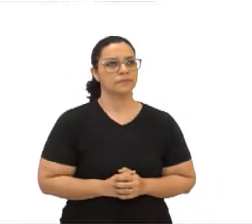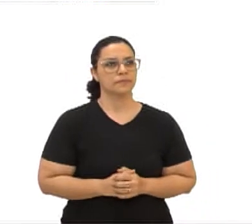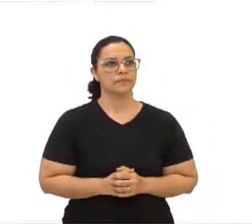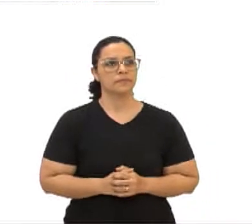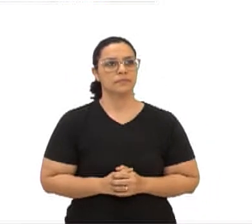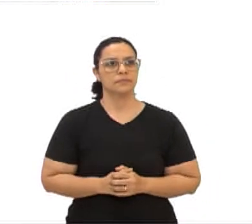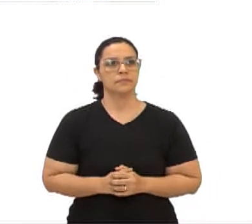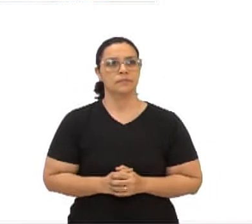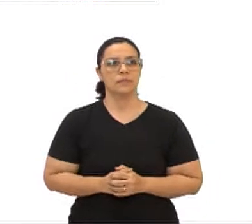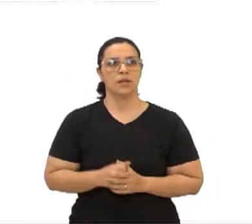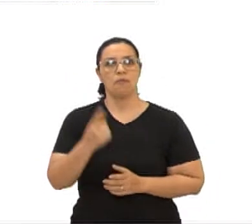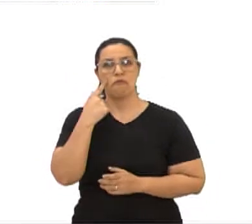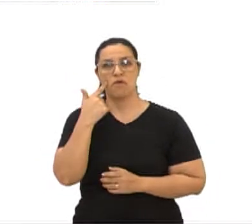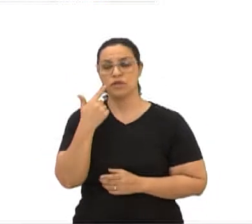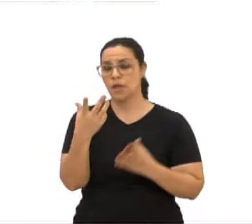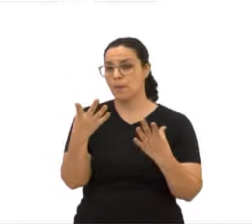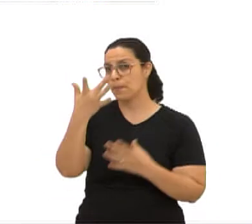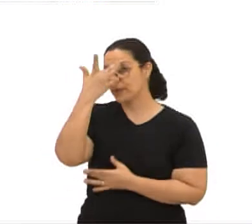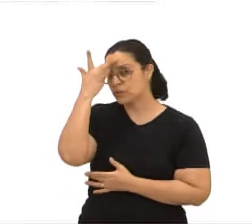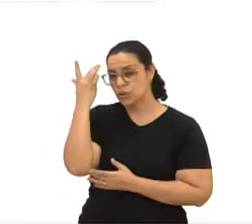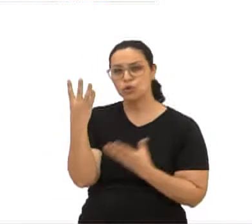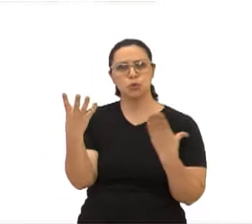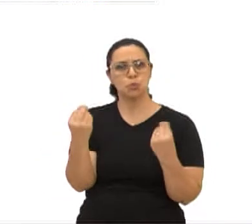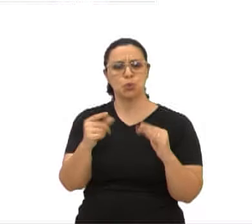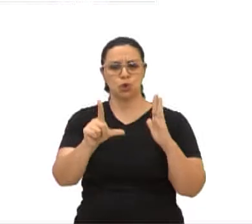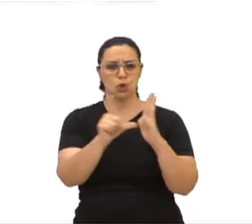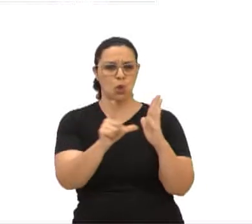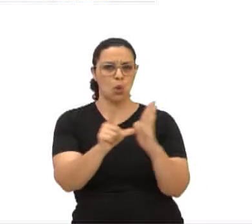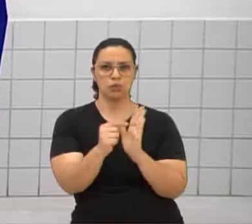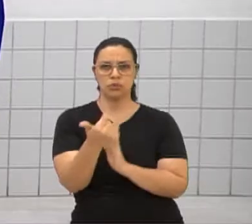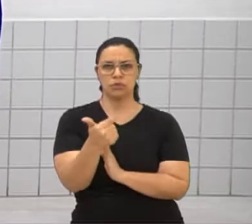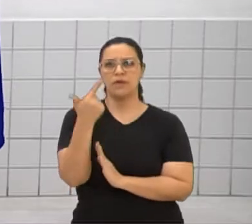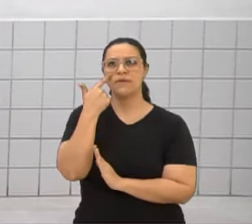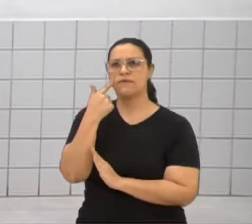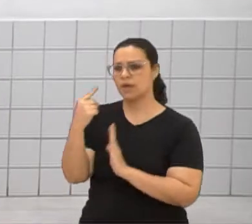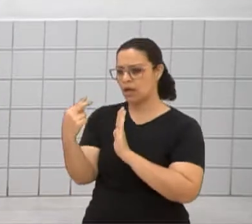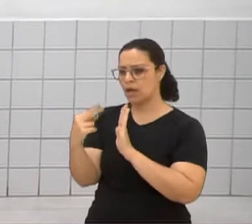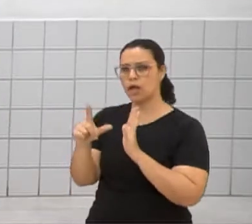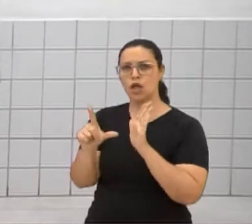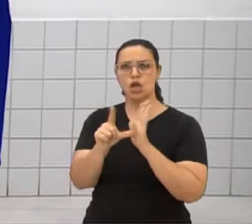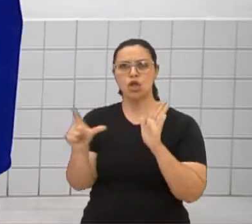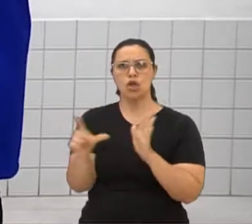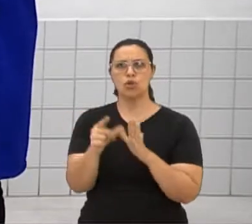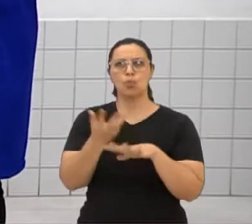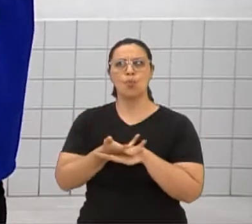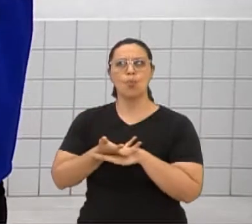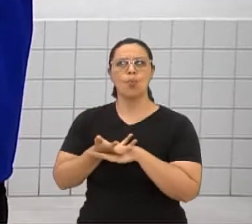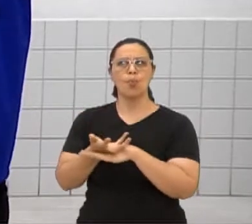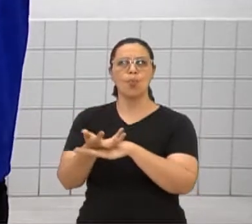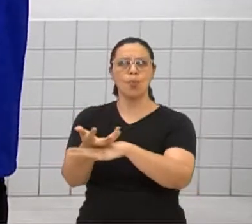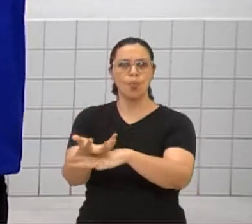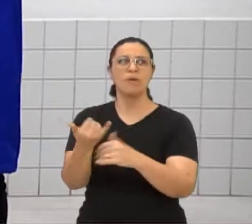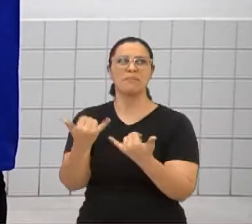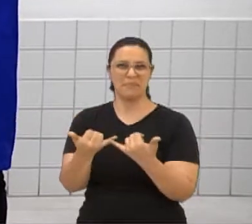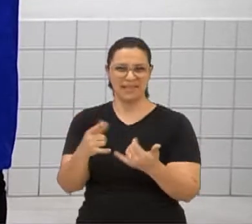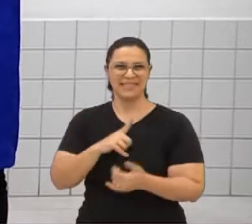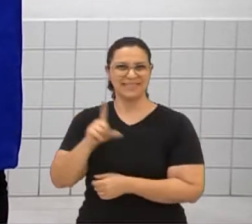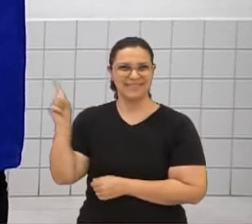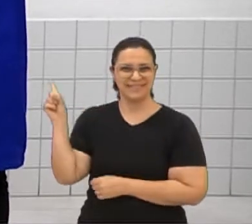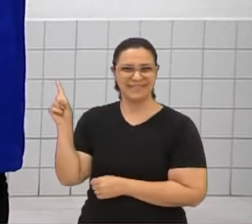many people in that Store Não Há muitas pessoas daquela loja Gente olhando alí na imagem tá acho que nem tem